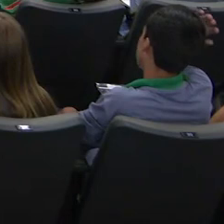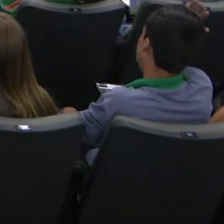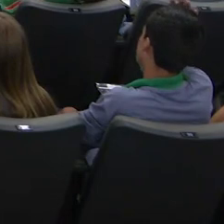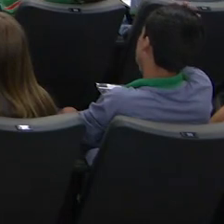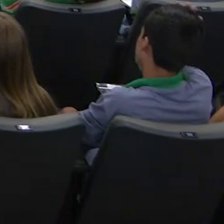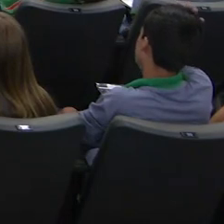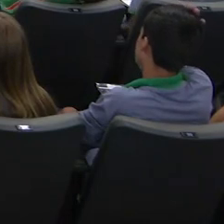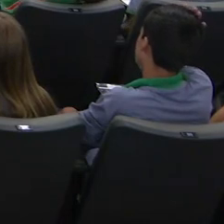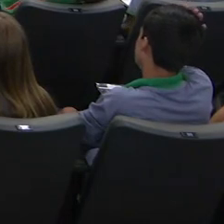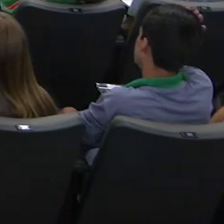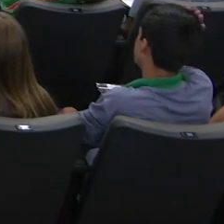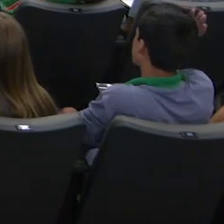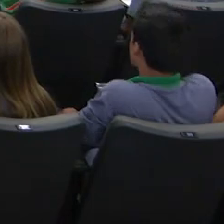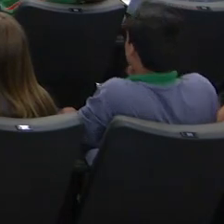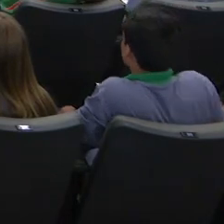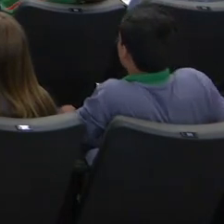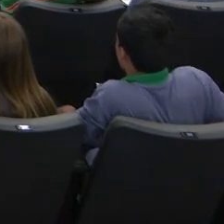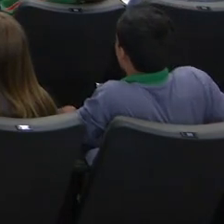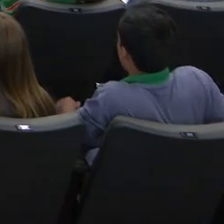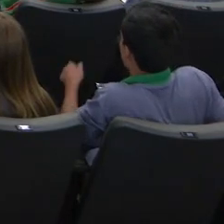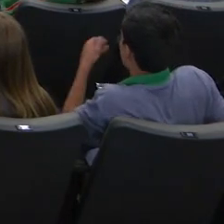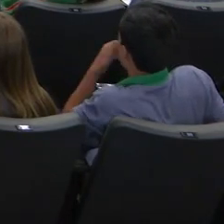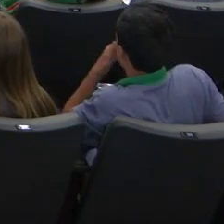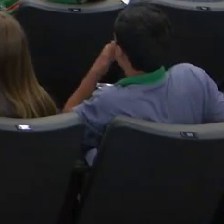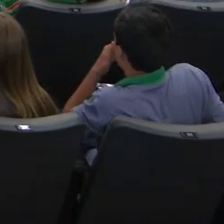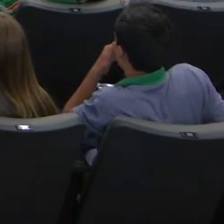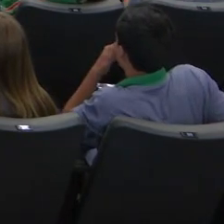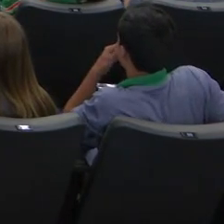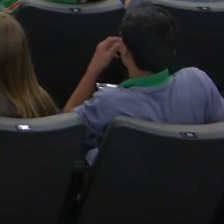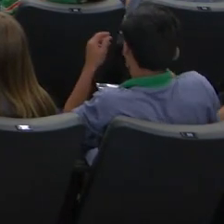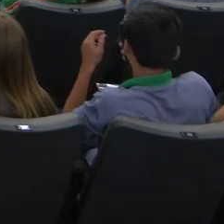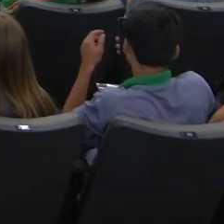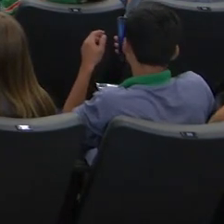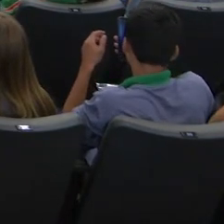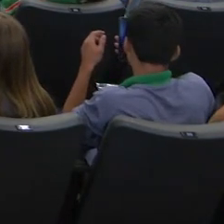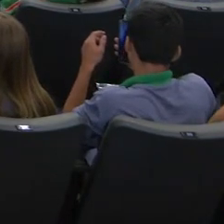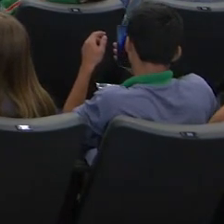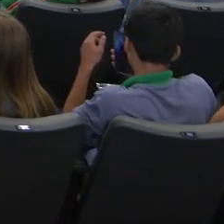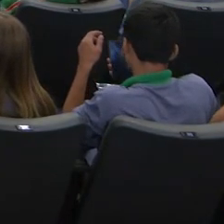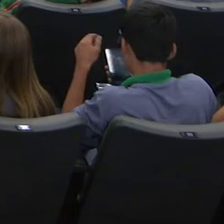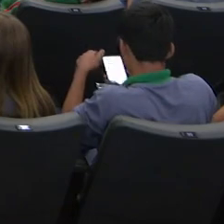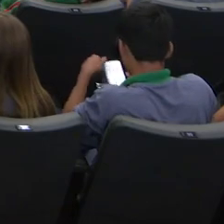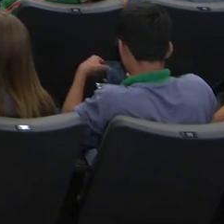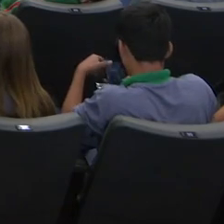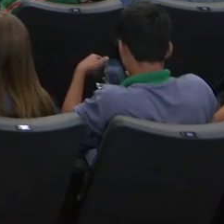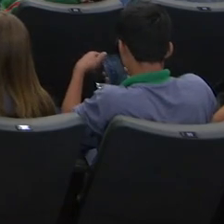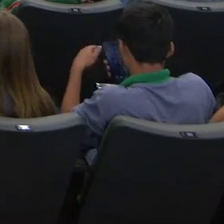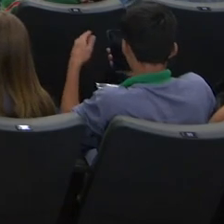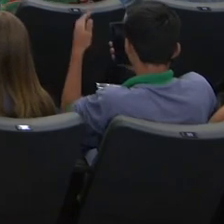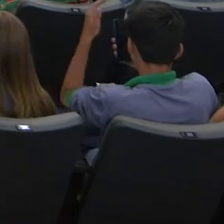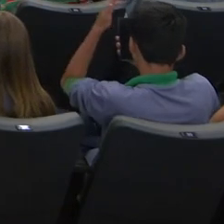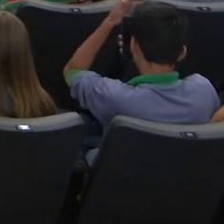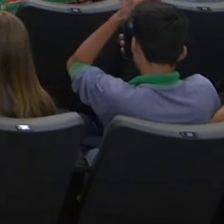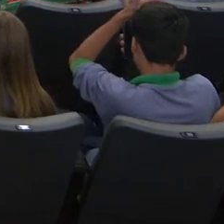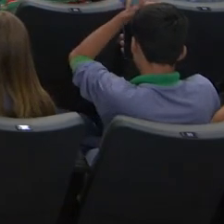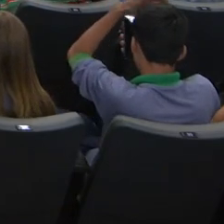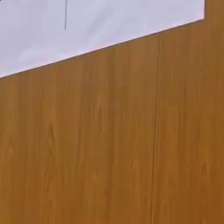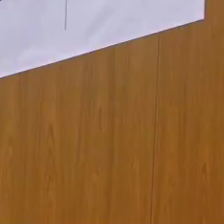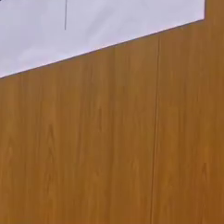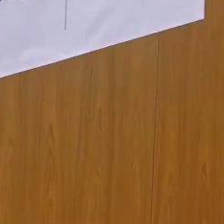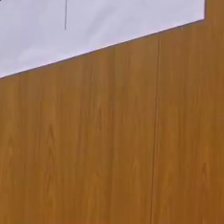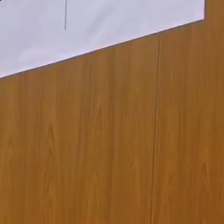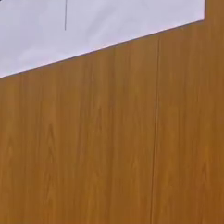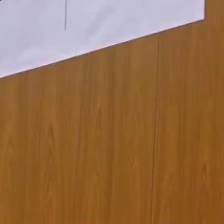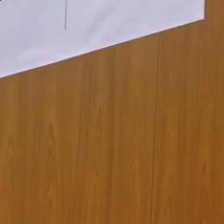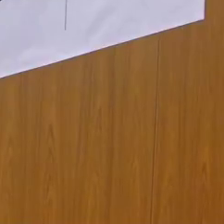que a minha sugestão a gente compou a mesa já com os expositores com os debatedores gente todo esse essa programação foi construída